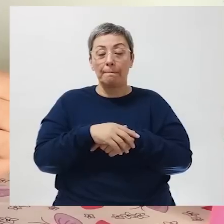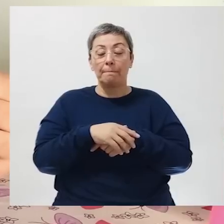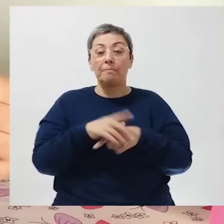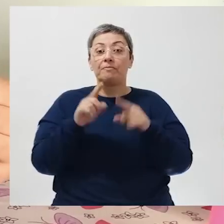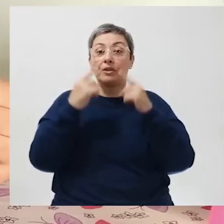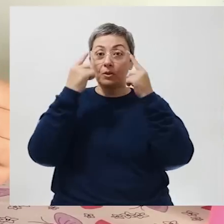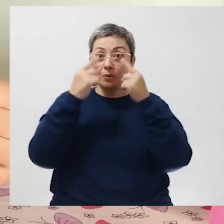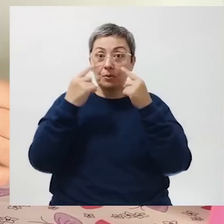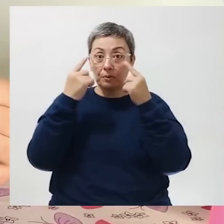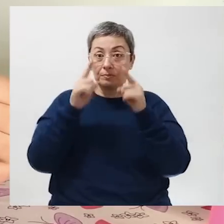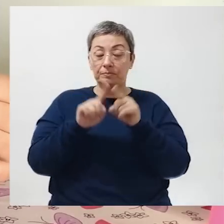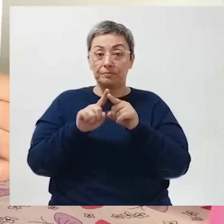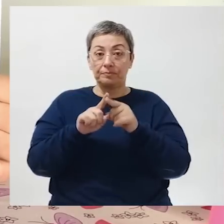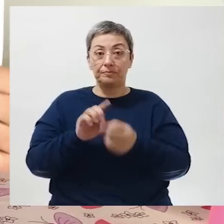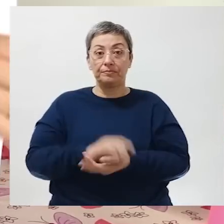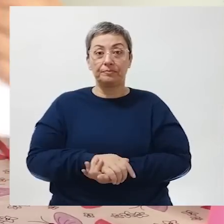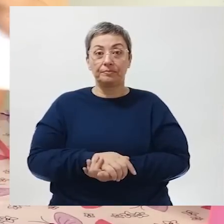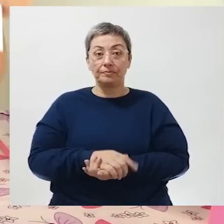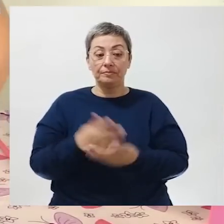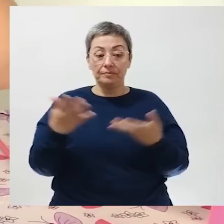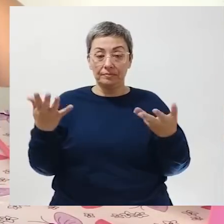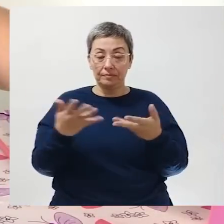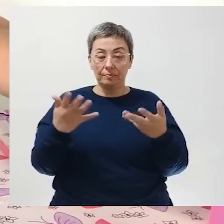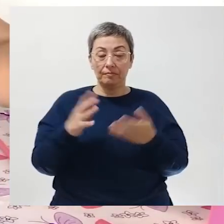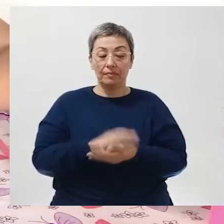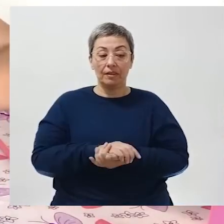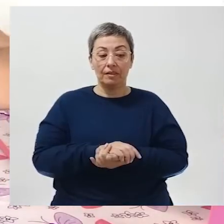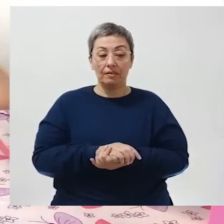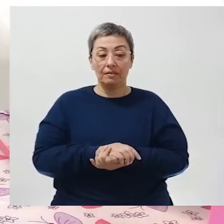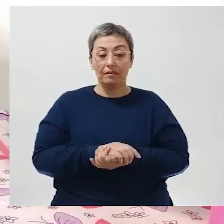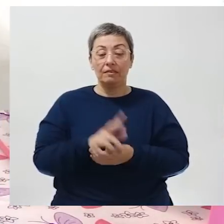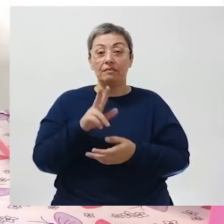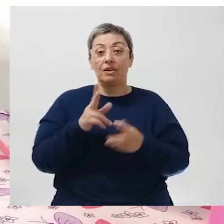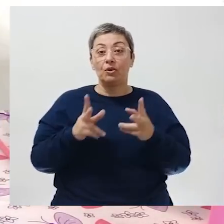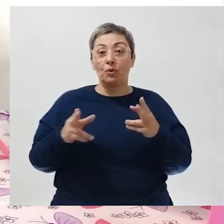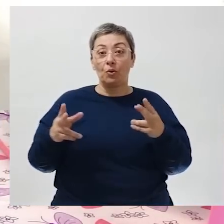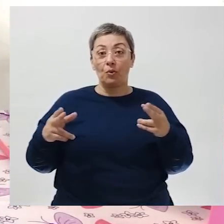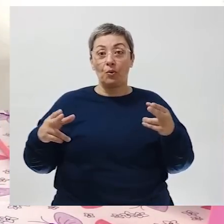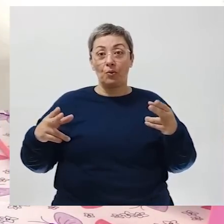porquinho e os olhinhos do porquinho. Agora, nós vamos